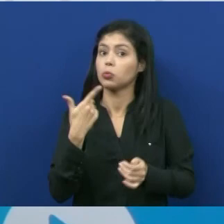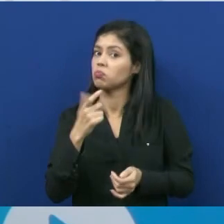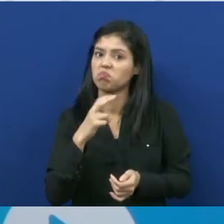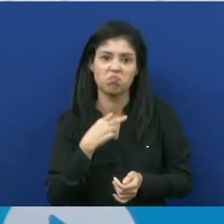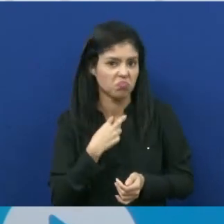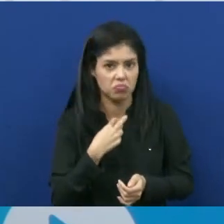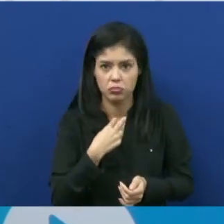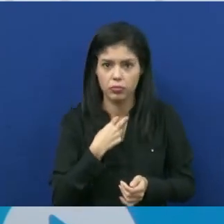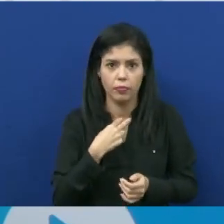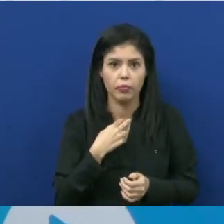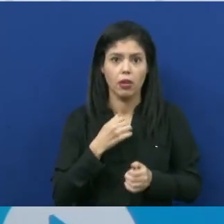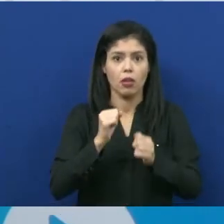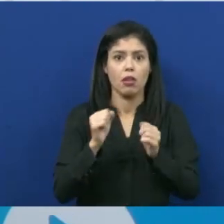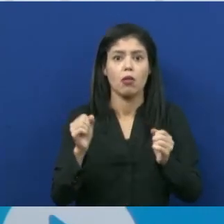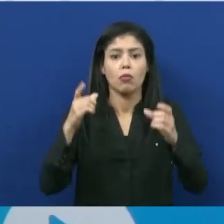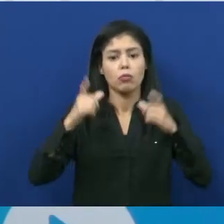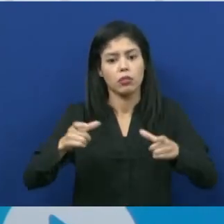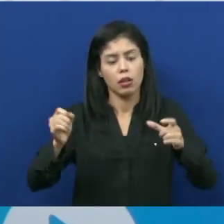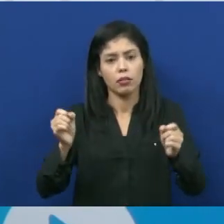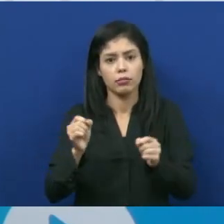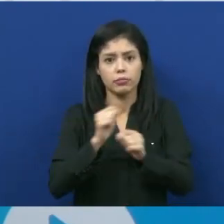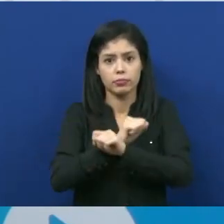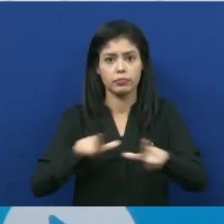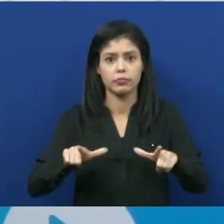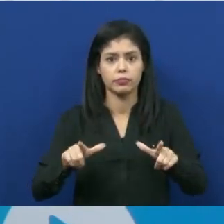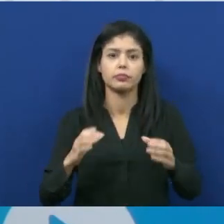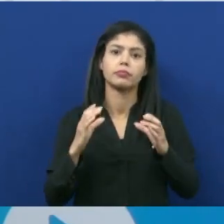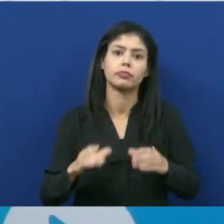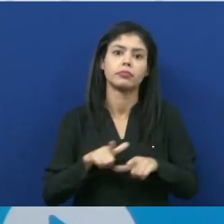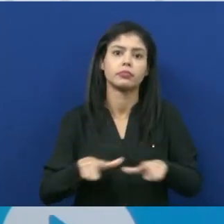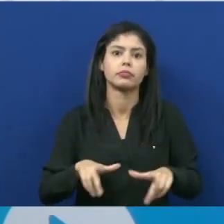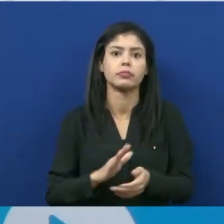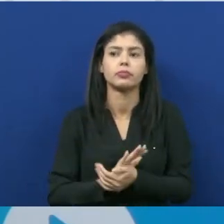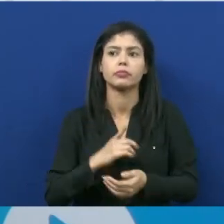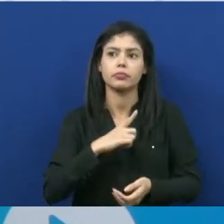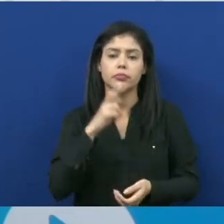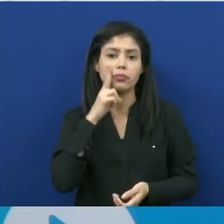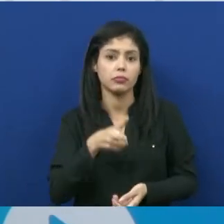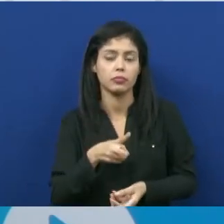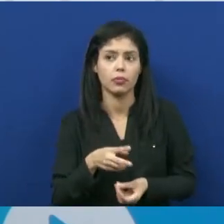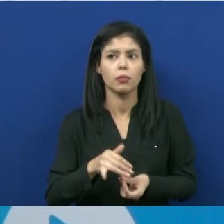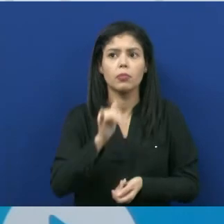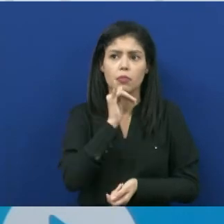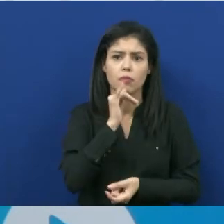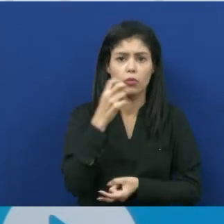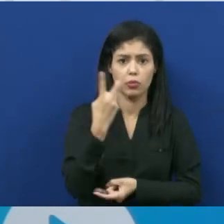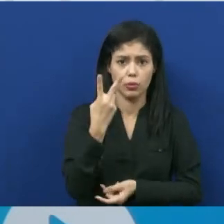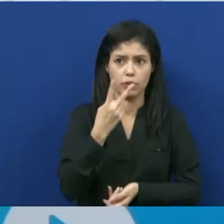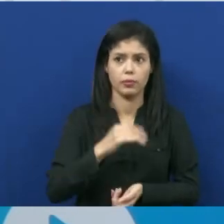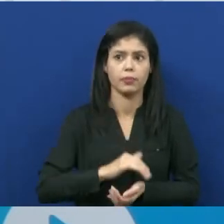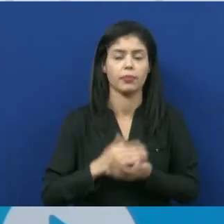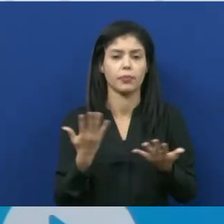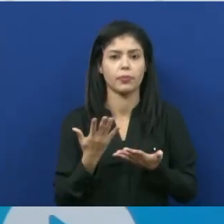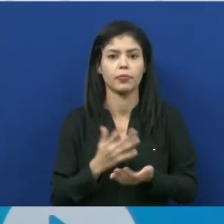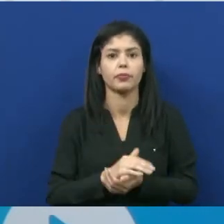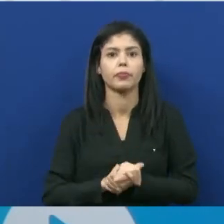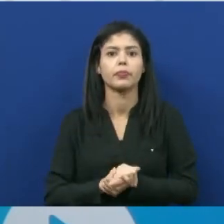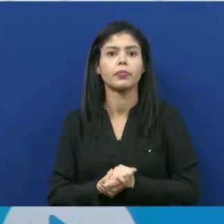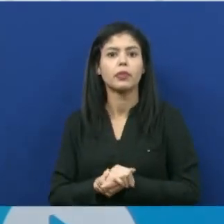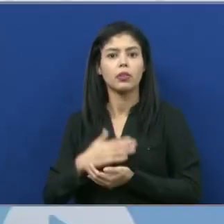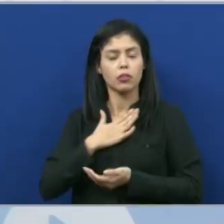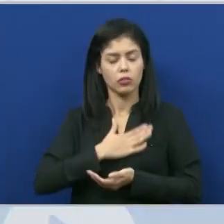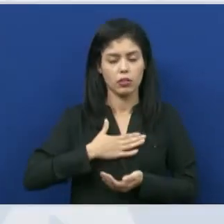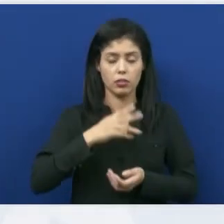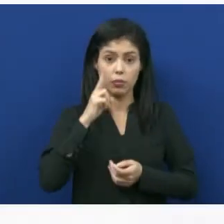matéria, onde nós chamamos de vácuo. E aí, eu vou trazer dois exemplos para vocês aqui. Gostaria que